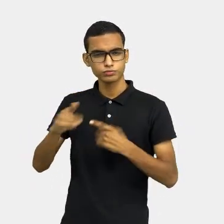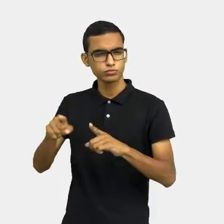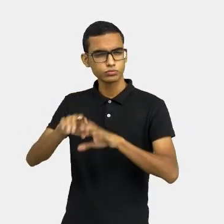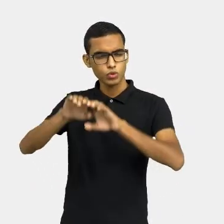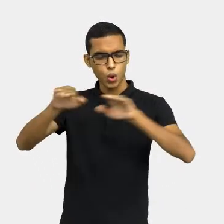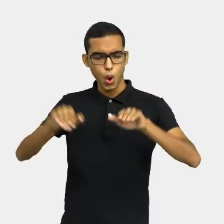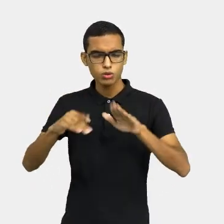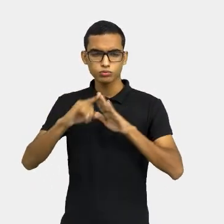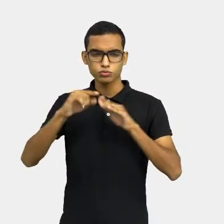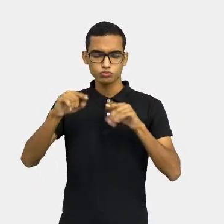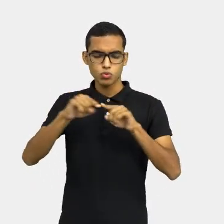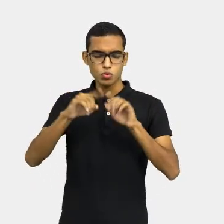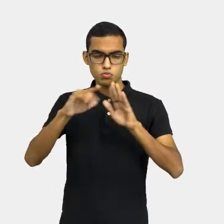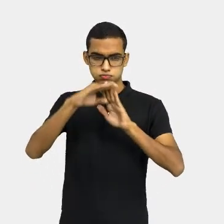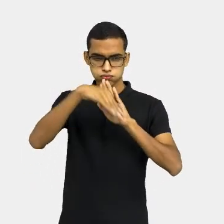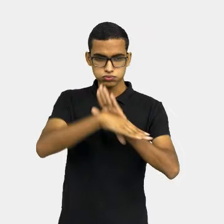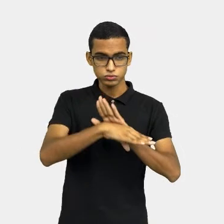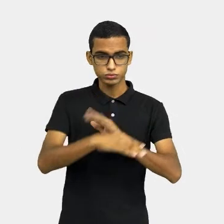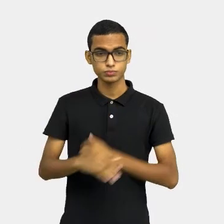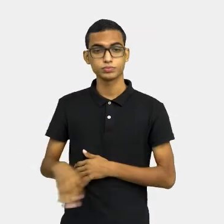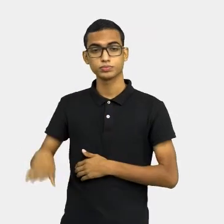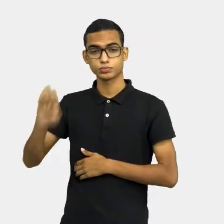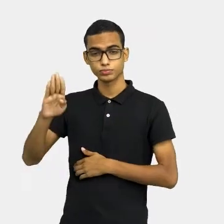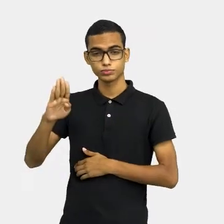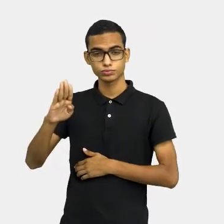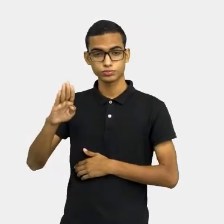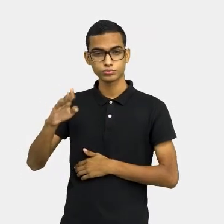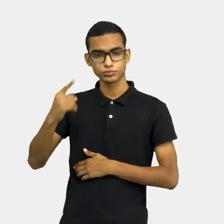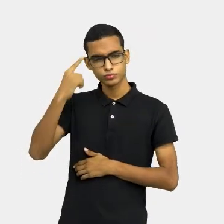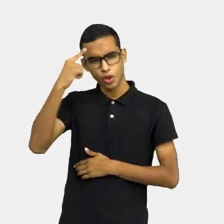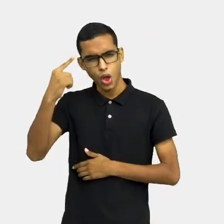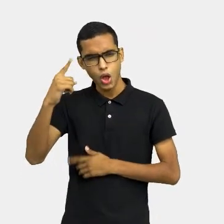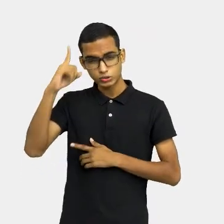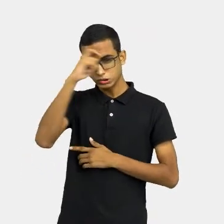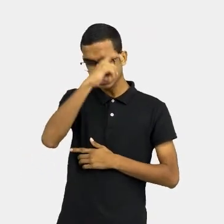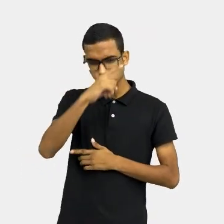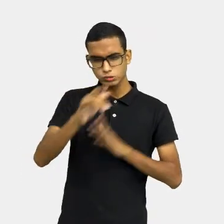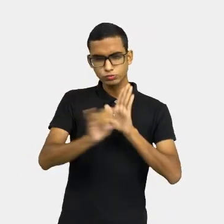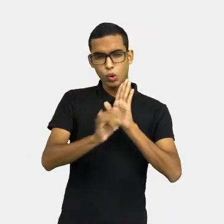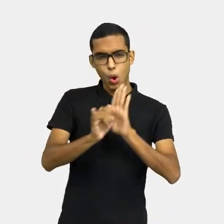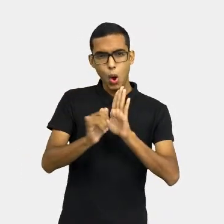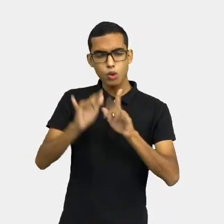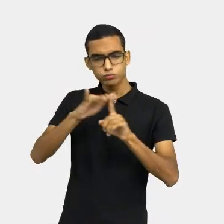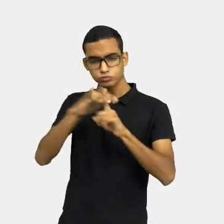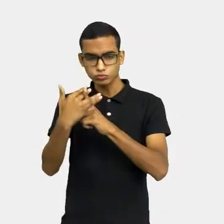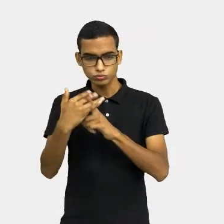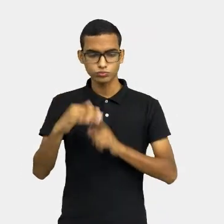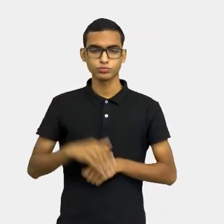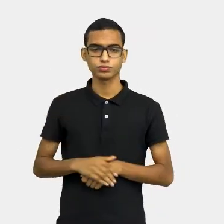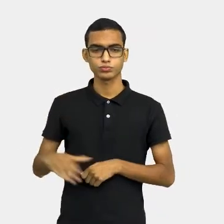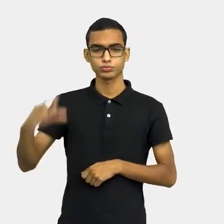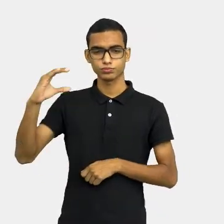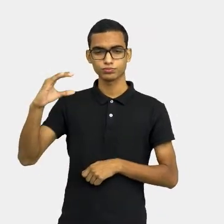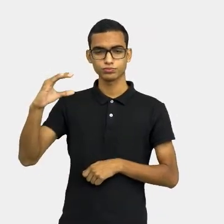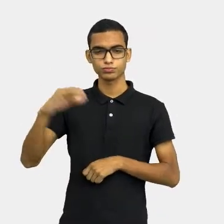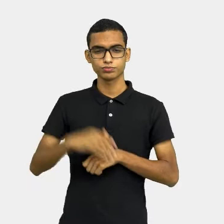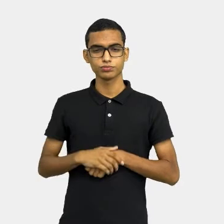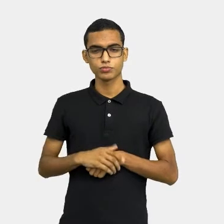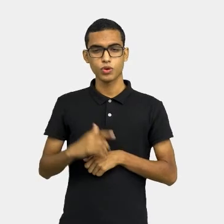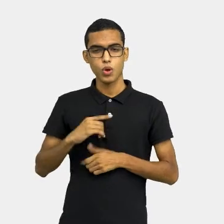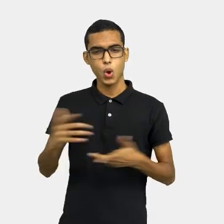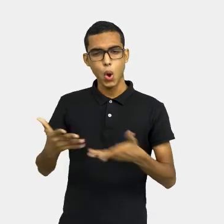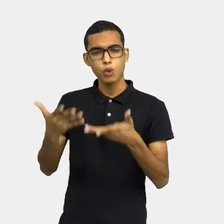B, dificultaram a adesão a ideologias de viés socialistas. C, favoreceram a ascensão de grupos anarquistas